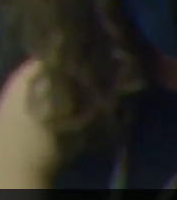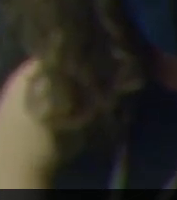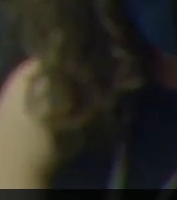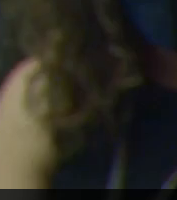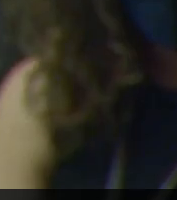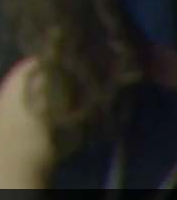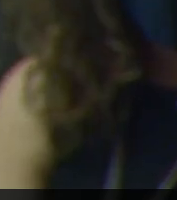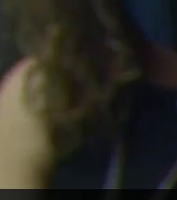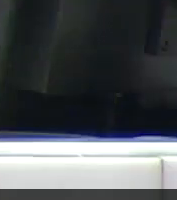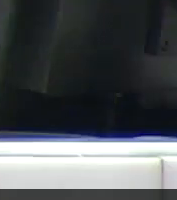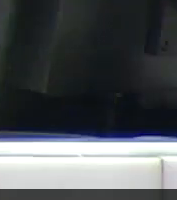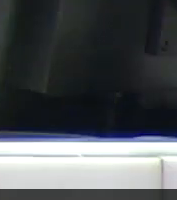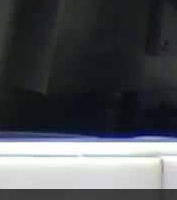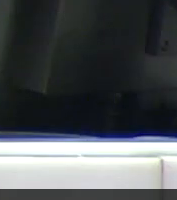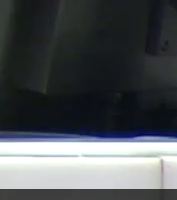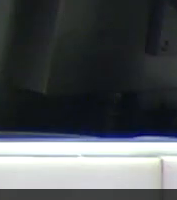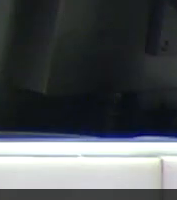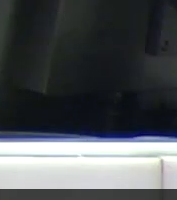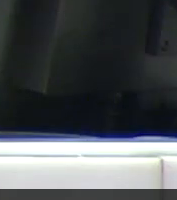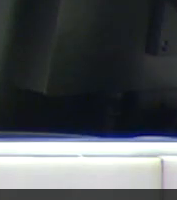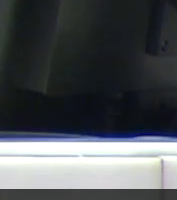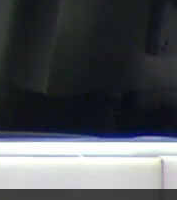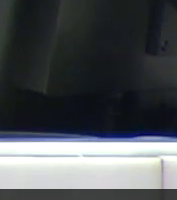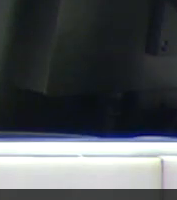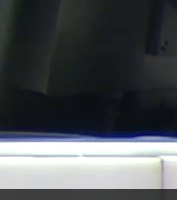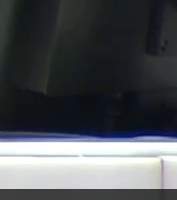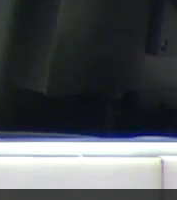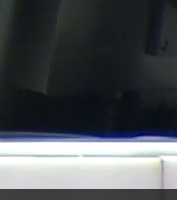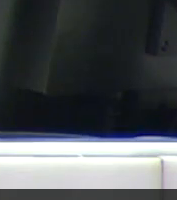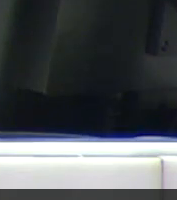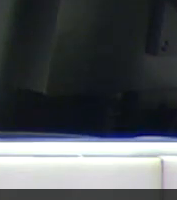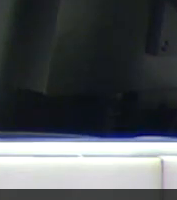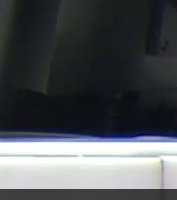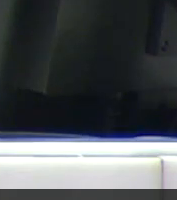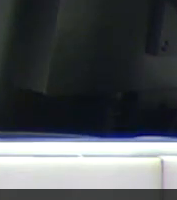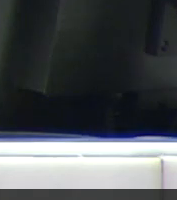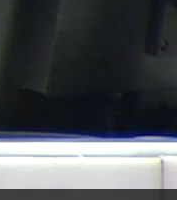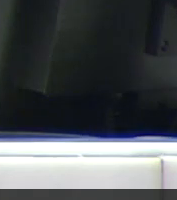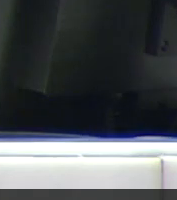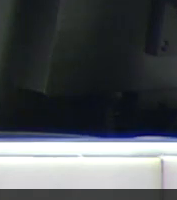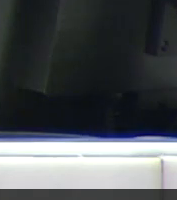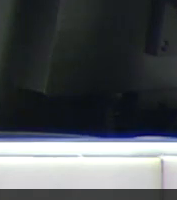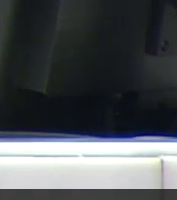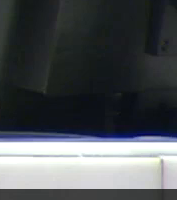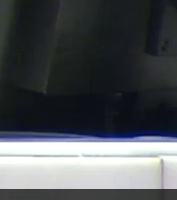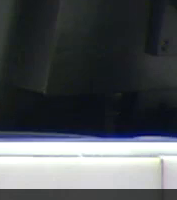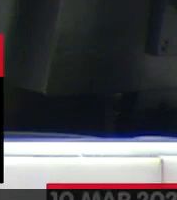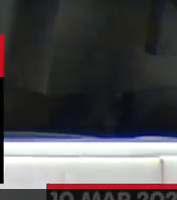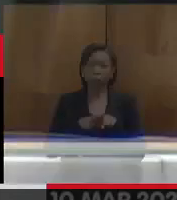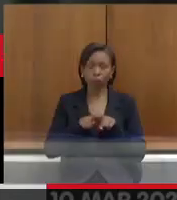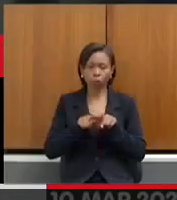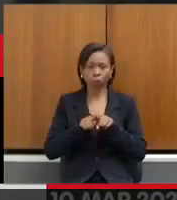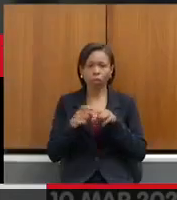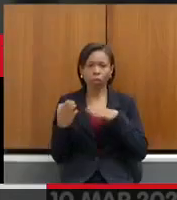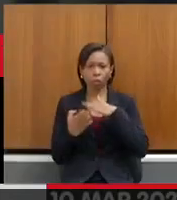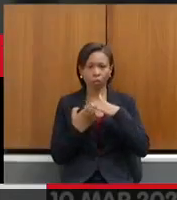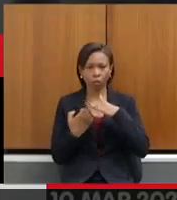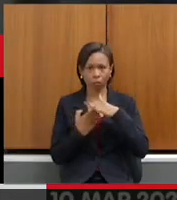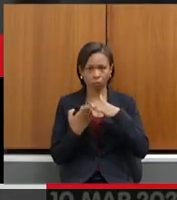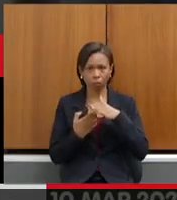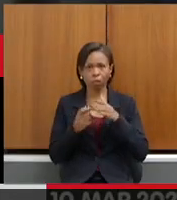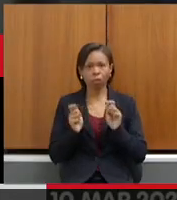Saúde nós conseguiremos e arcar com isso assim os municípios e os prestadores eles vão poder